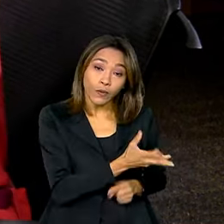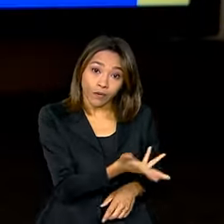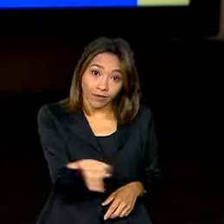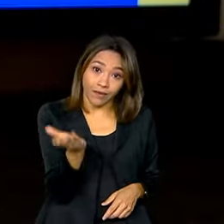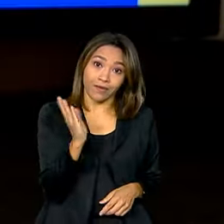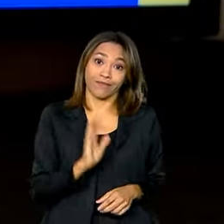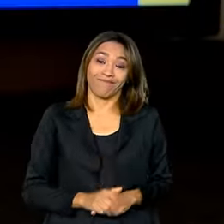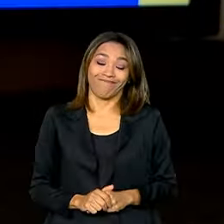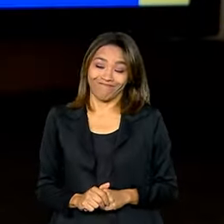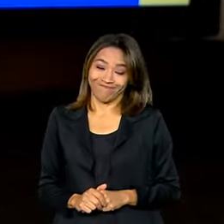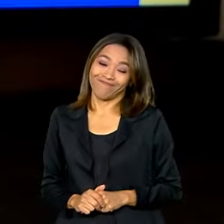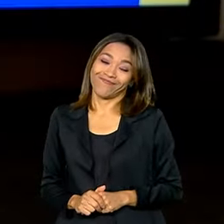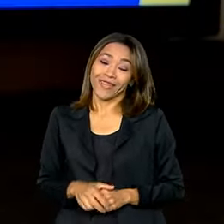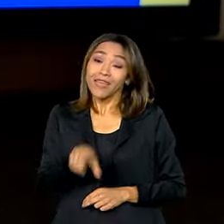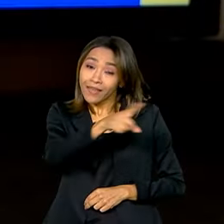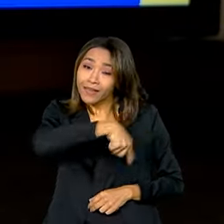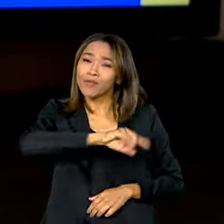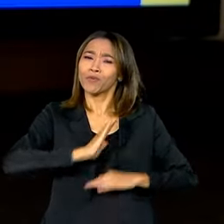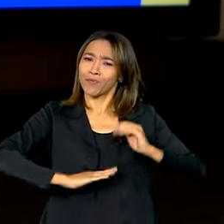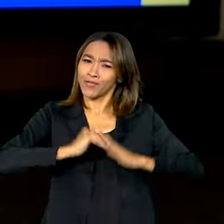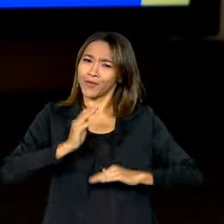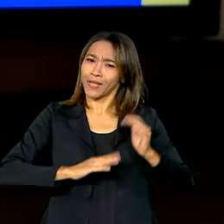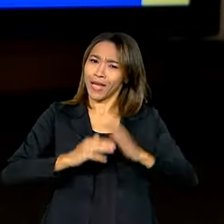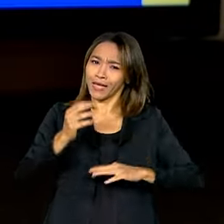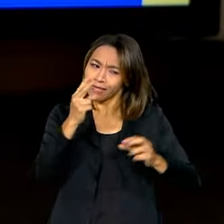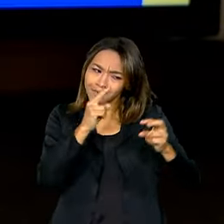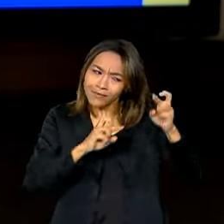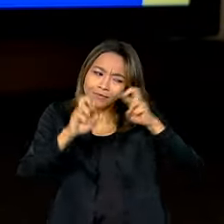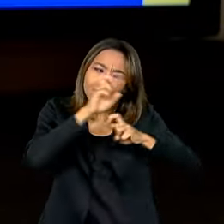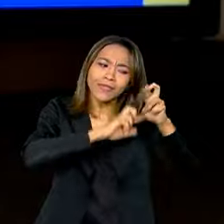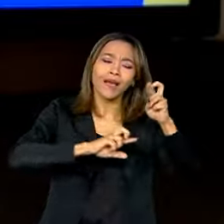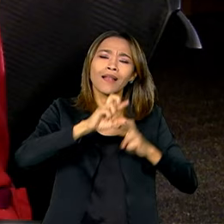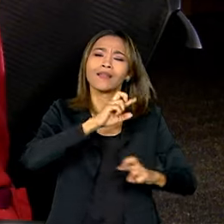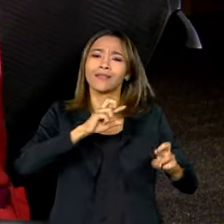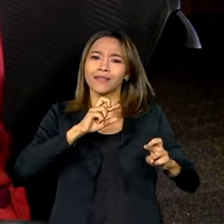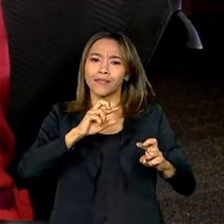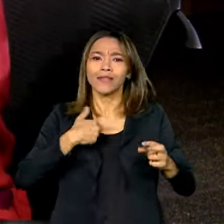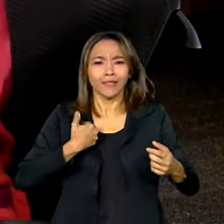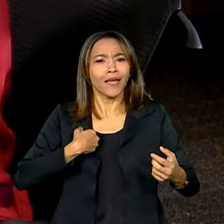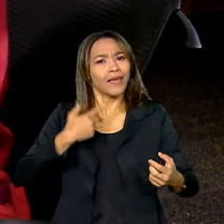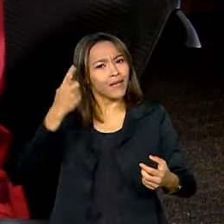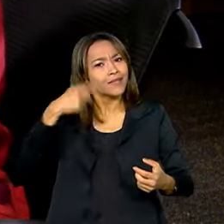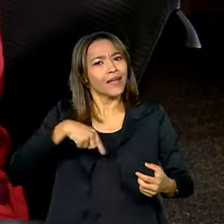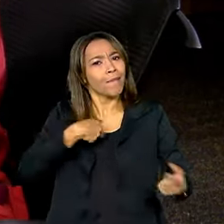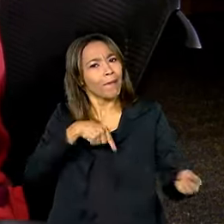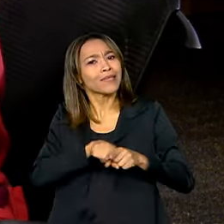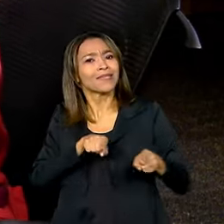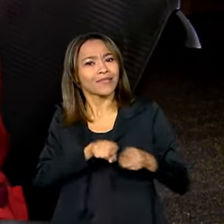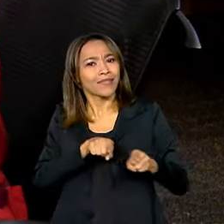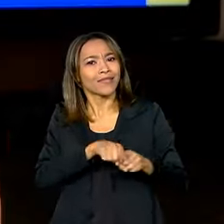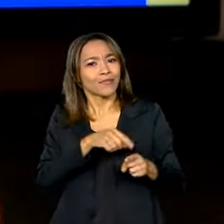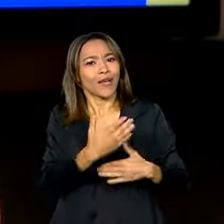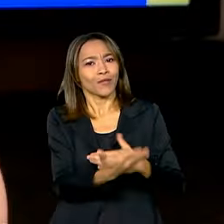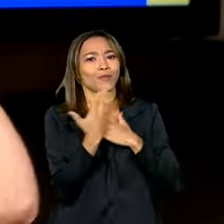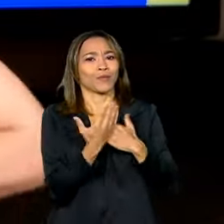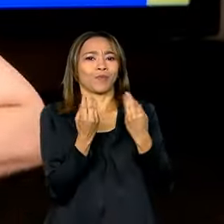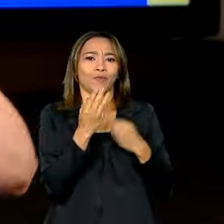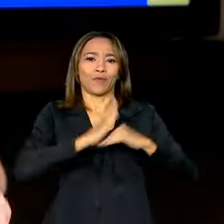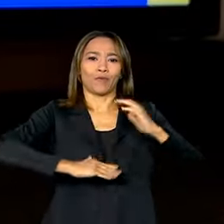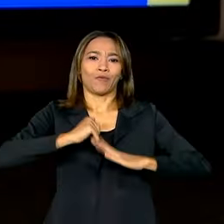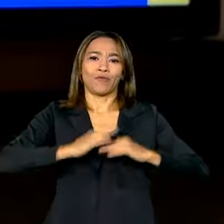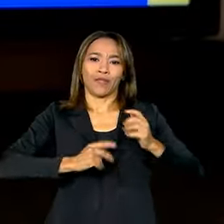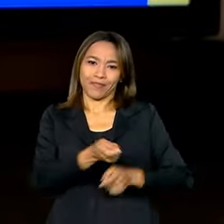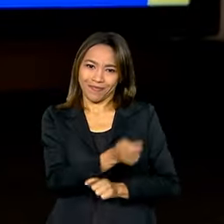se fiscalizem, né, os profissionais. Eles são grandes parceiros, sim, nessa tarefa, sem dúvida. Então